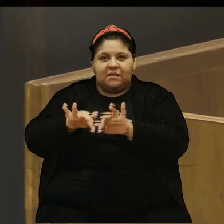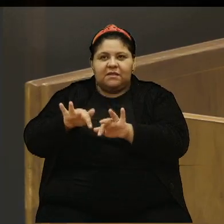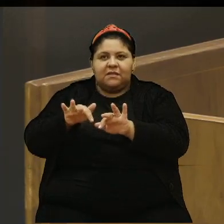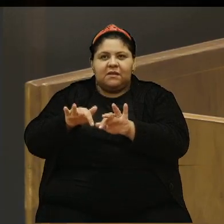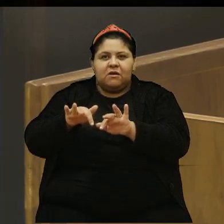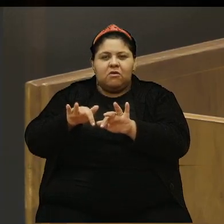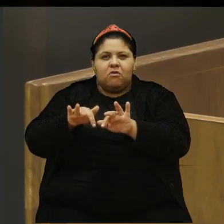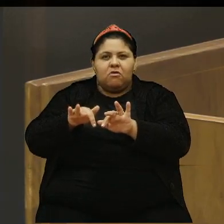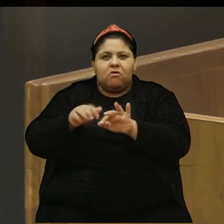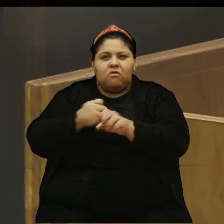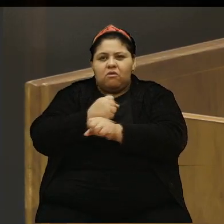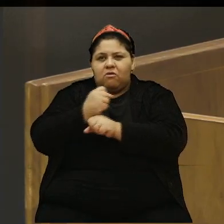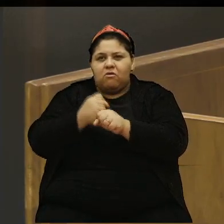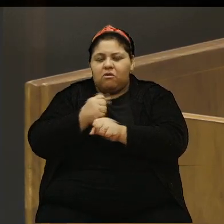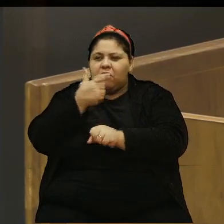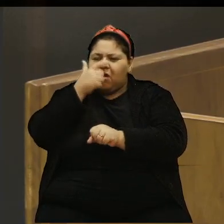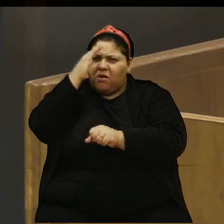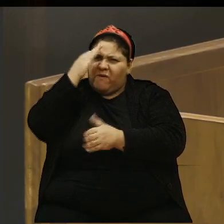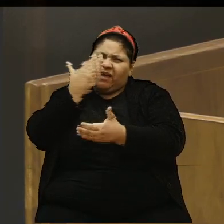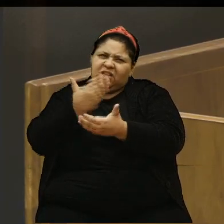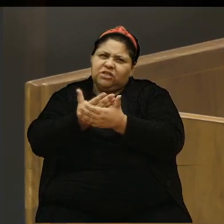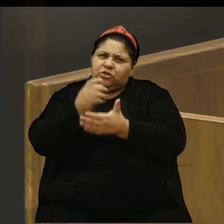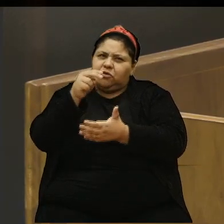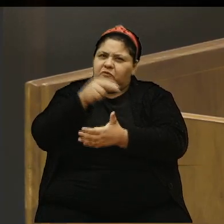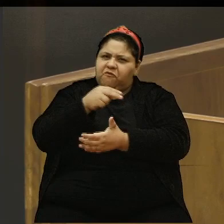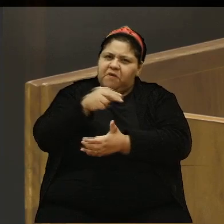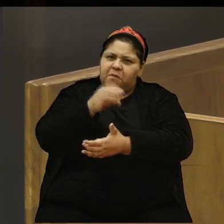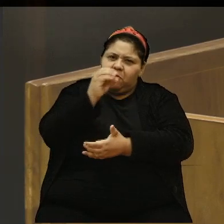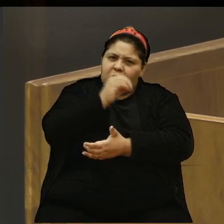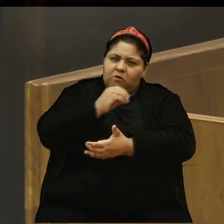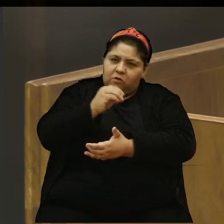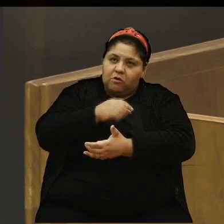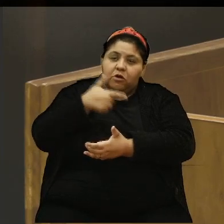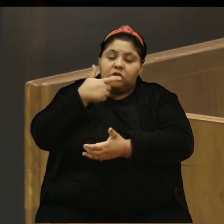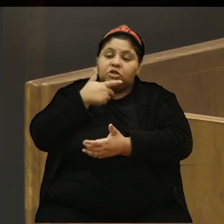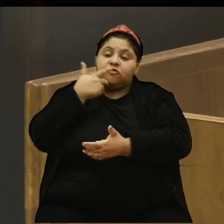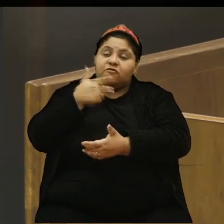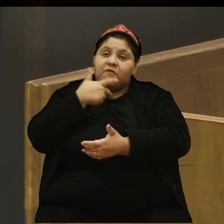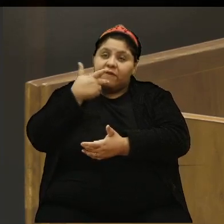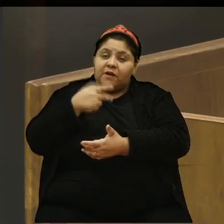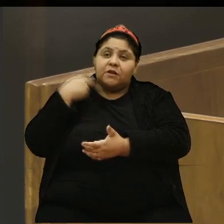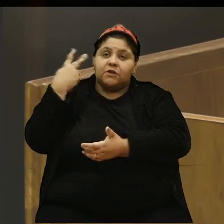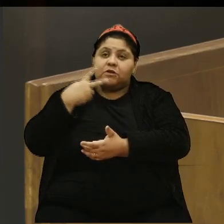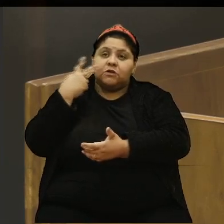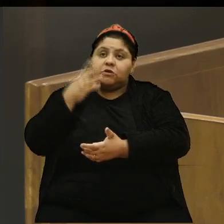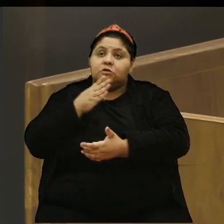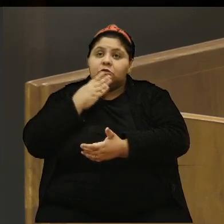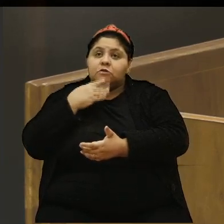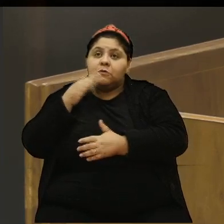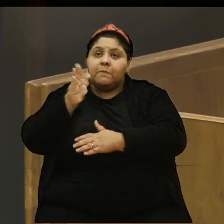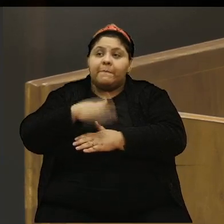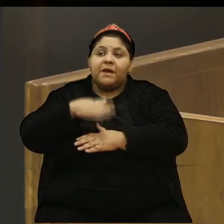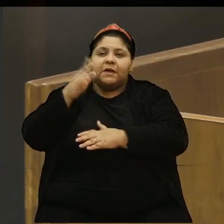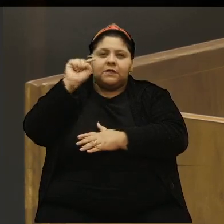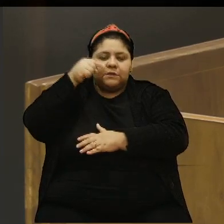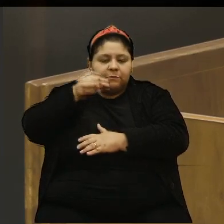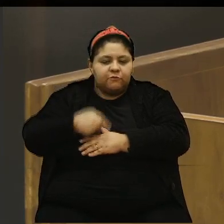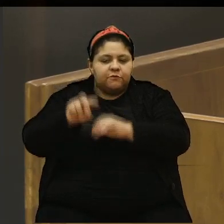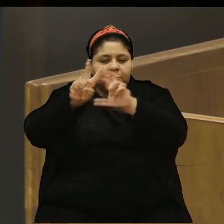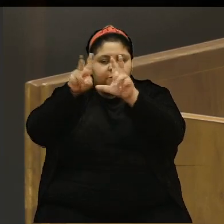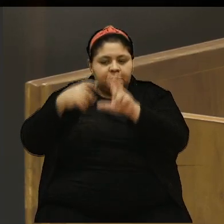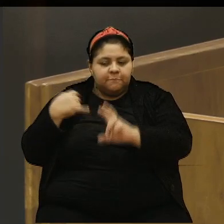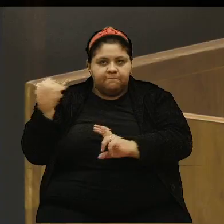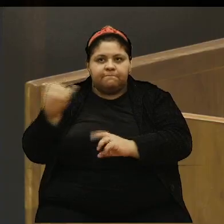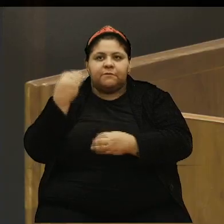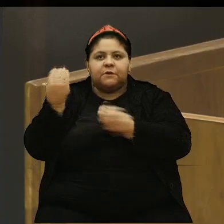outubro, deve estar chegando aqui para casa. Então é importante que a gente vá falando sobre isso, que os vereadores vão conhecendo mais sobre esse tema, que é um tema muito importante para quem